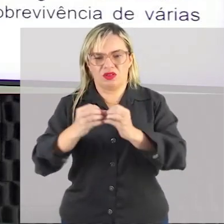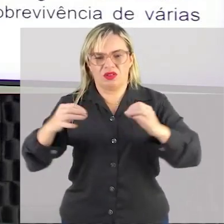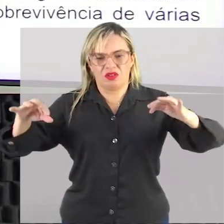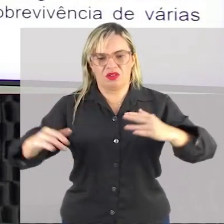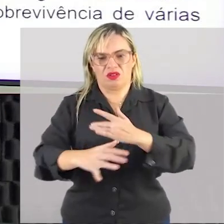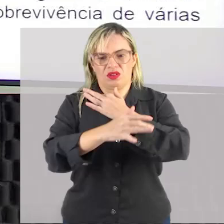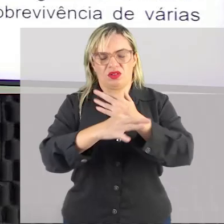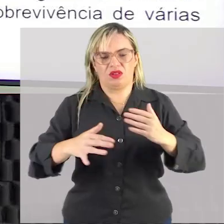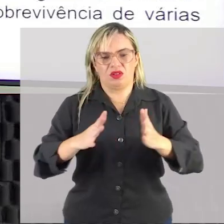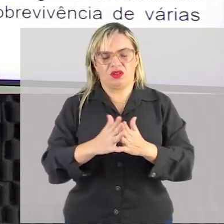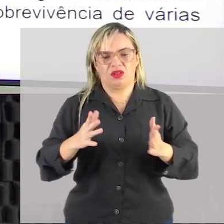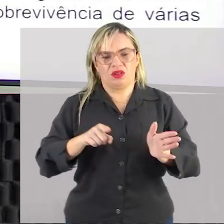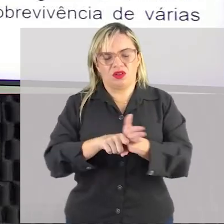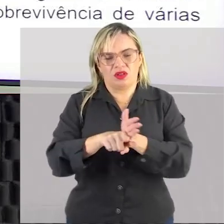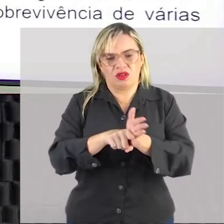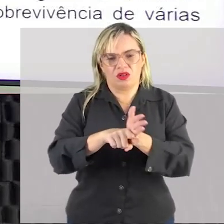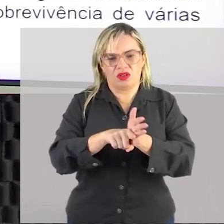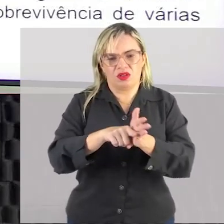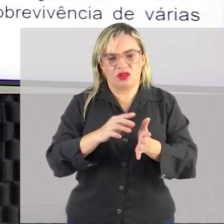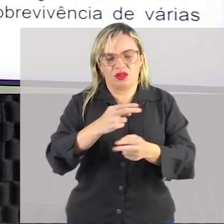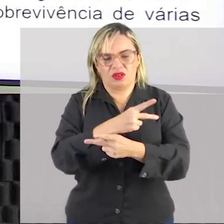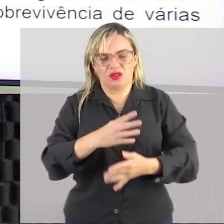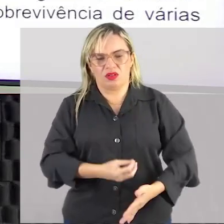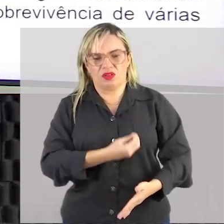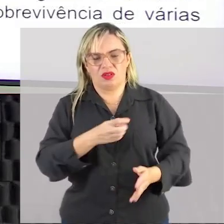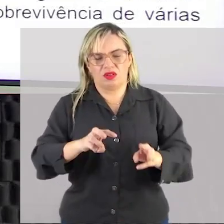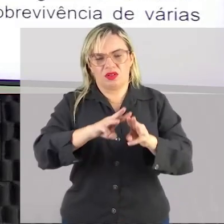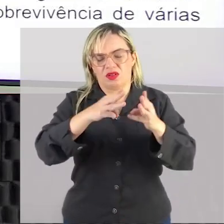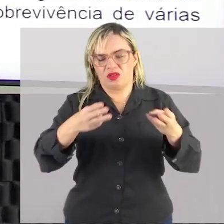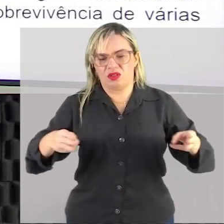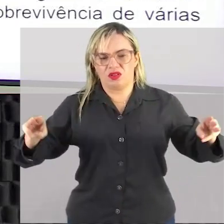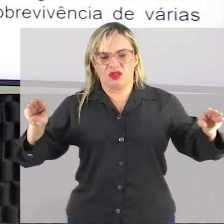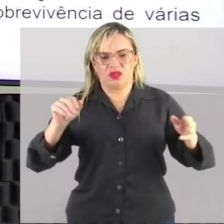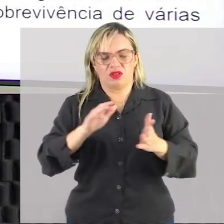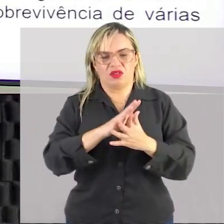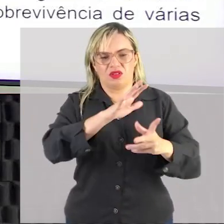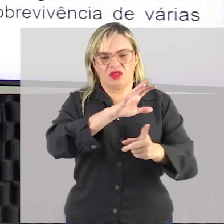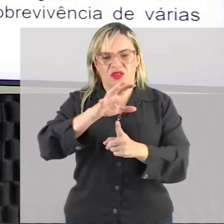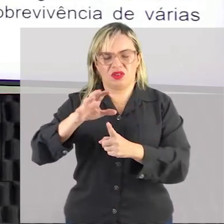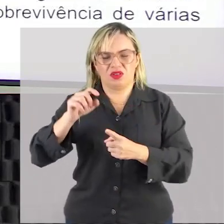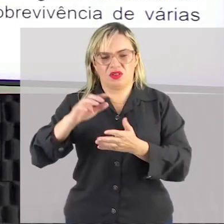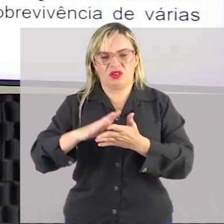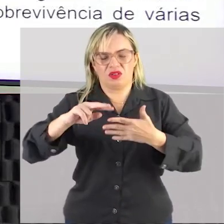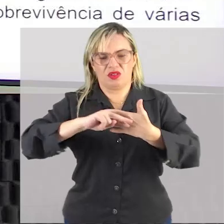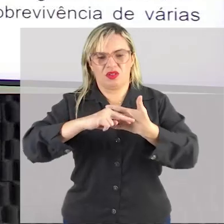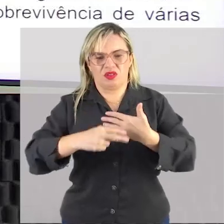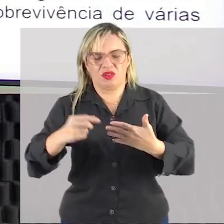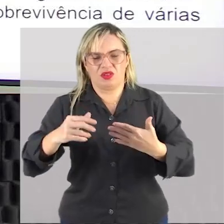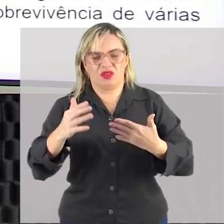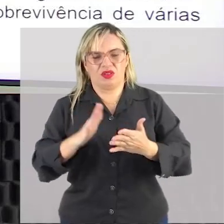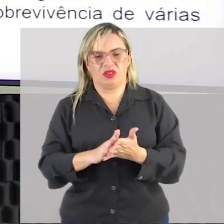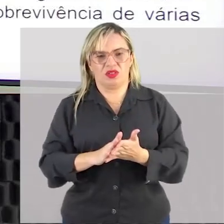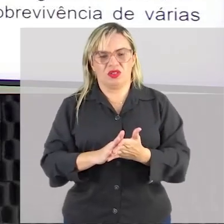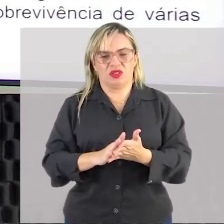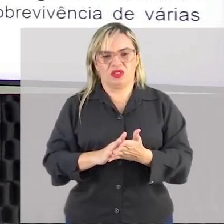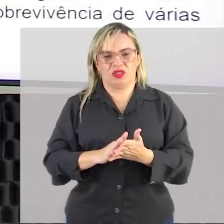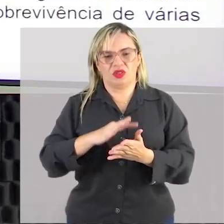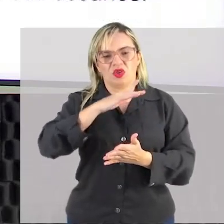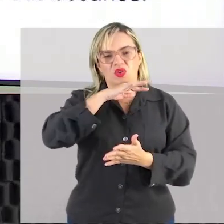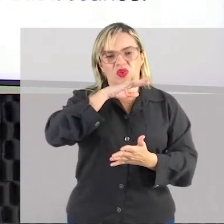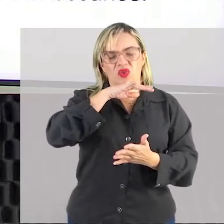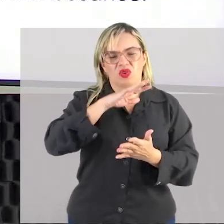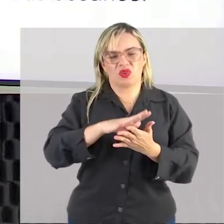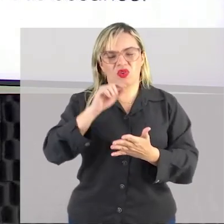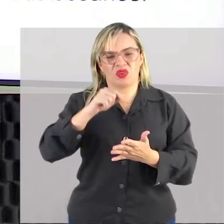Pesquisas com vários organismos marinhos revelam que essa alteração nos oceanos afeta uma série de processos biológicos necessários para o desenvolvimento